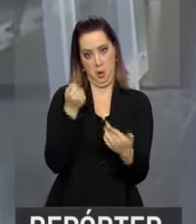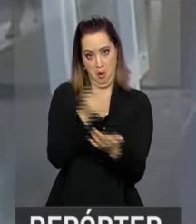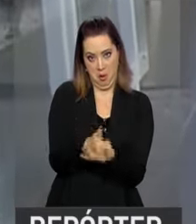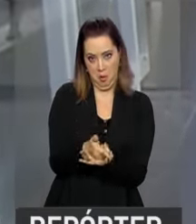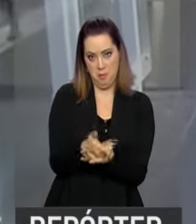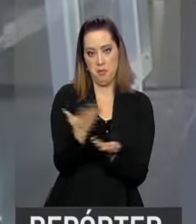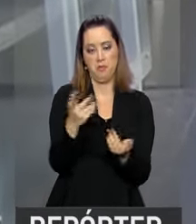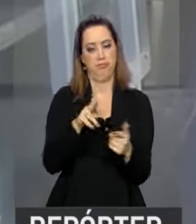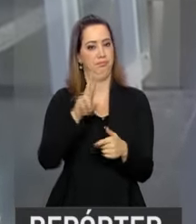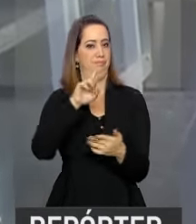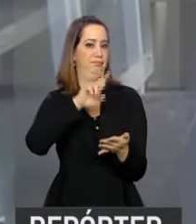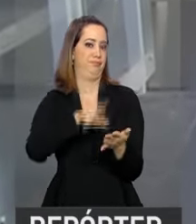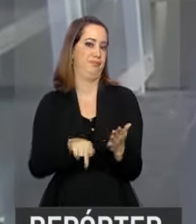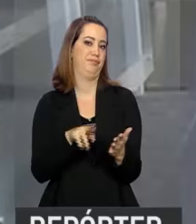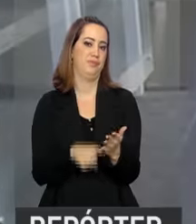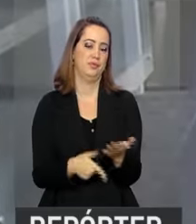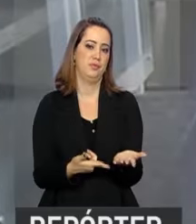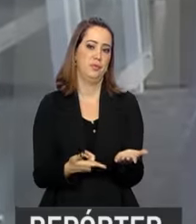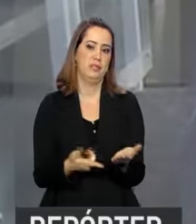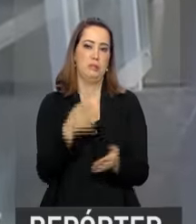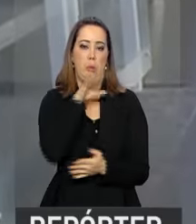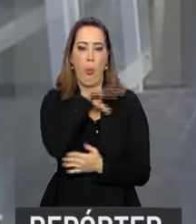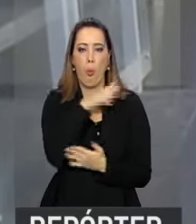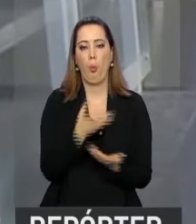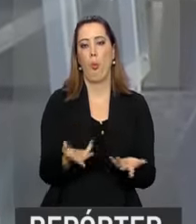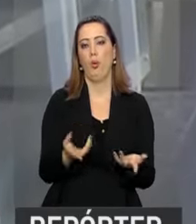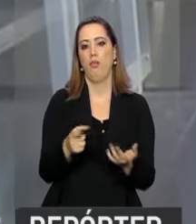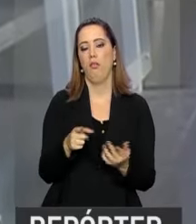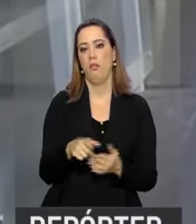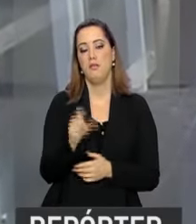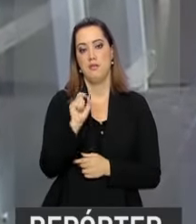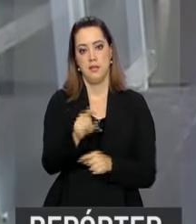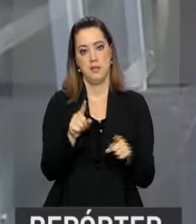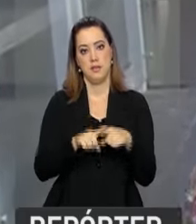mesma história, né? De não funcionar sinal